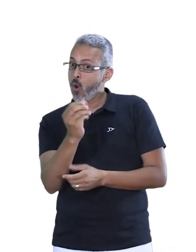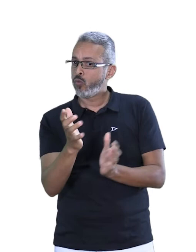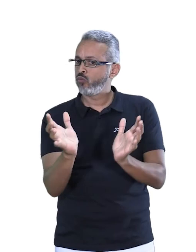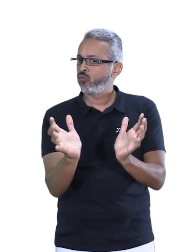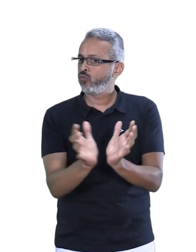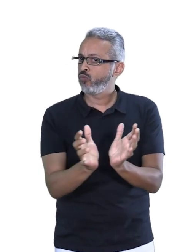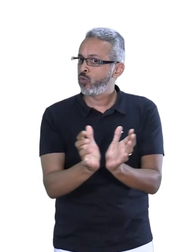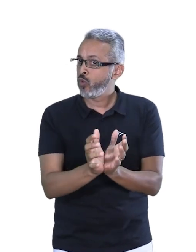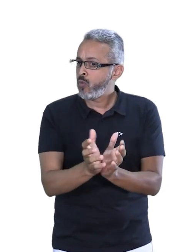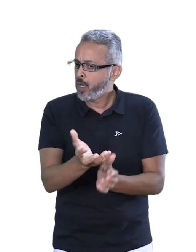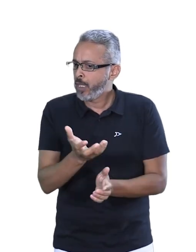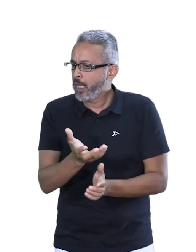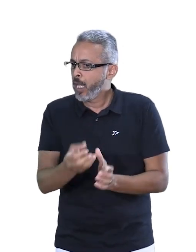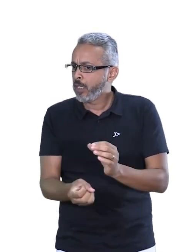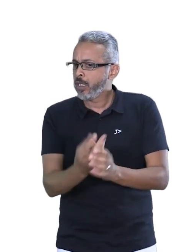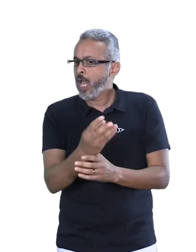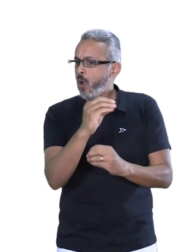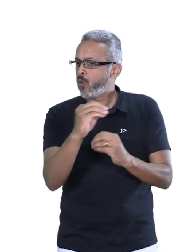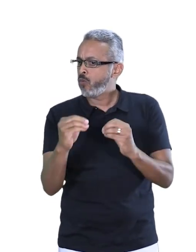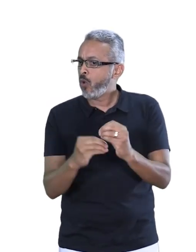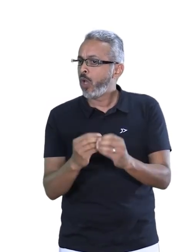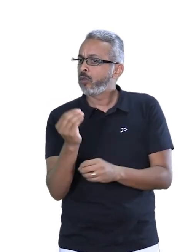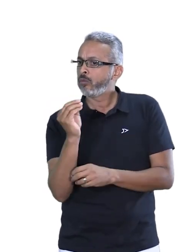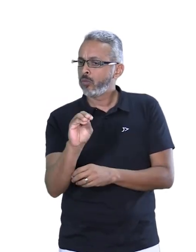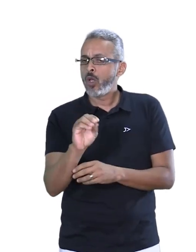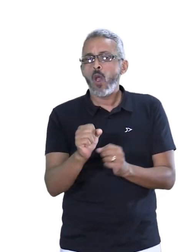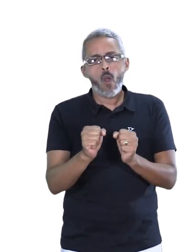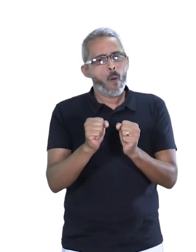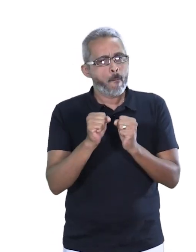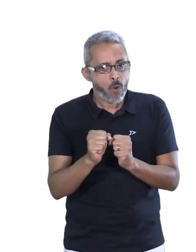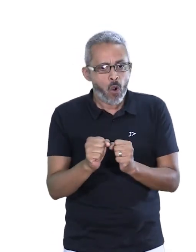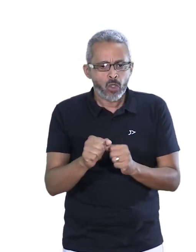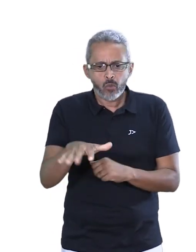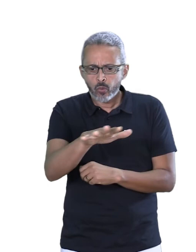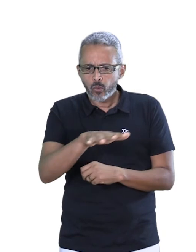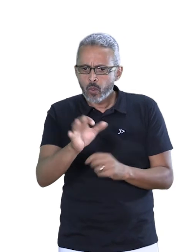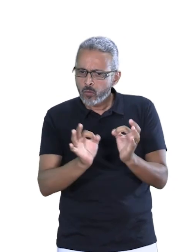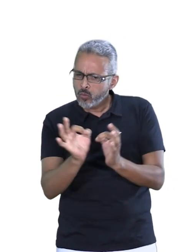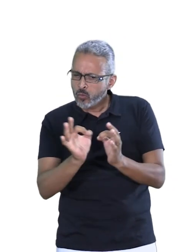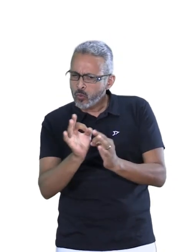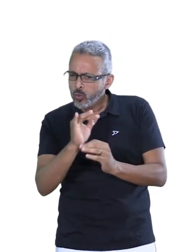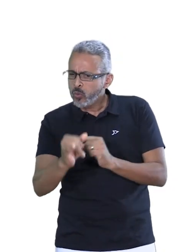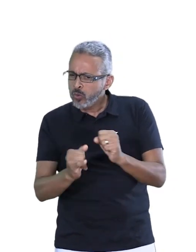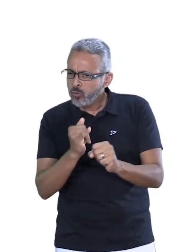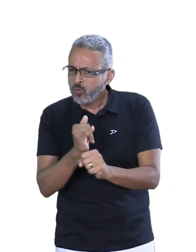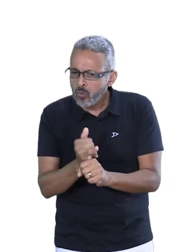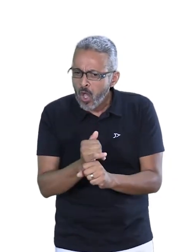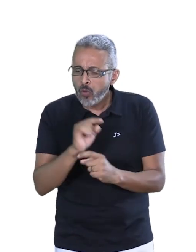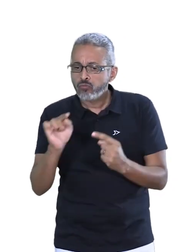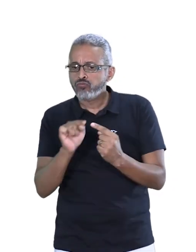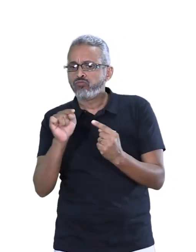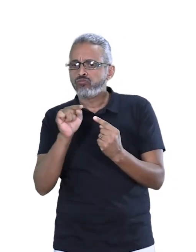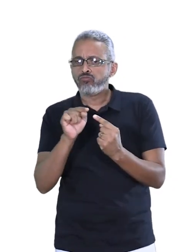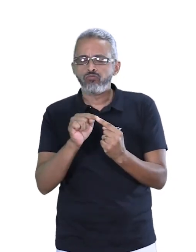ou grupo que pretende criar o blog pode personalizar o ambiente virtual conforme sua